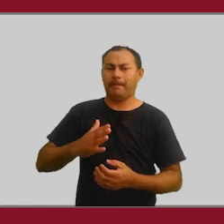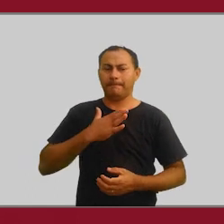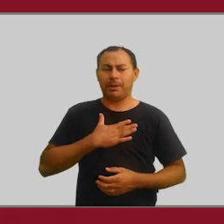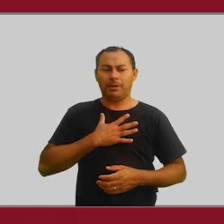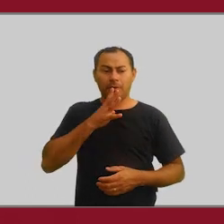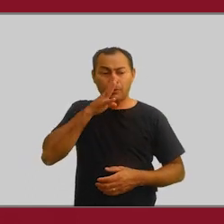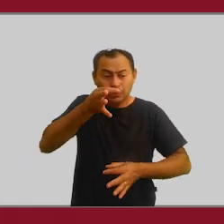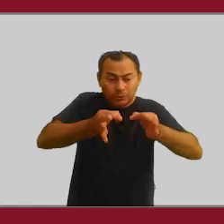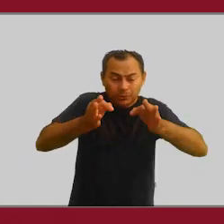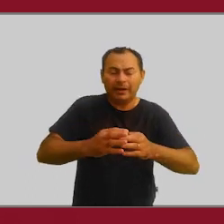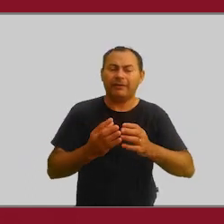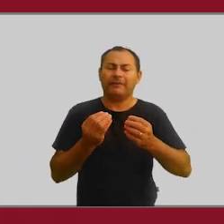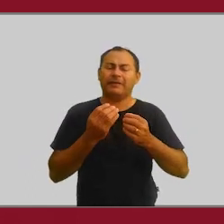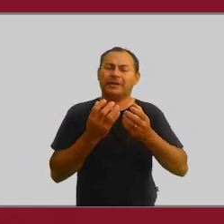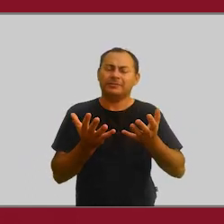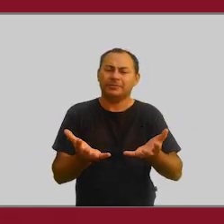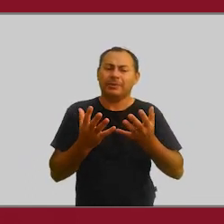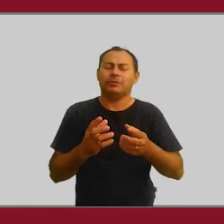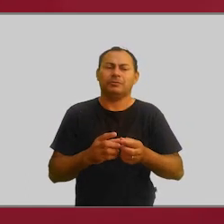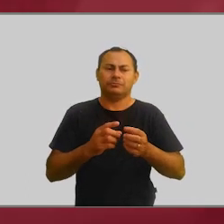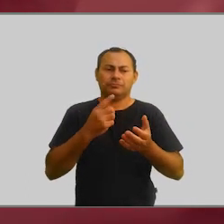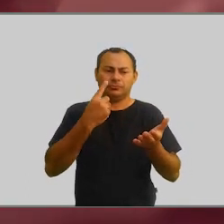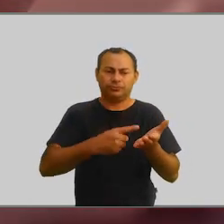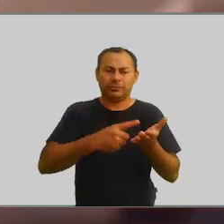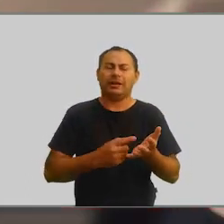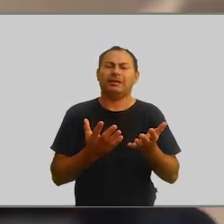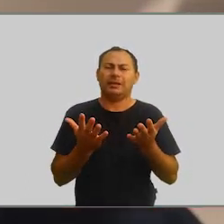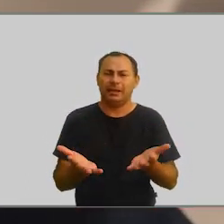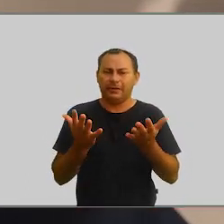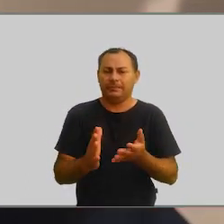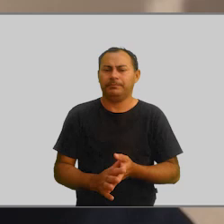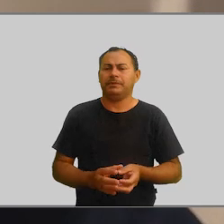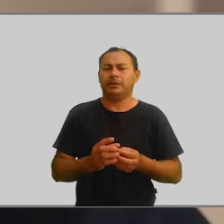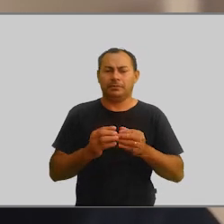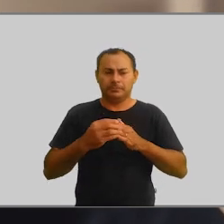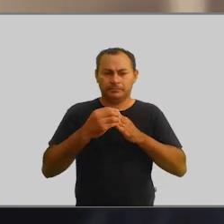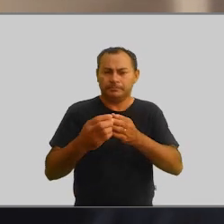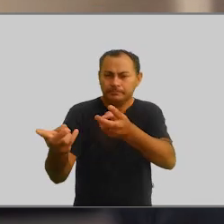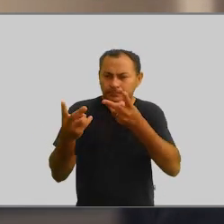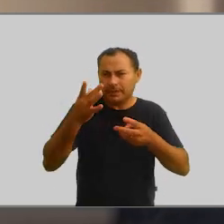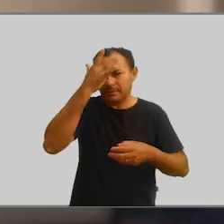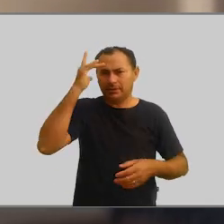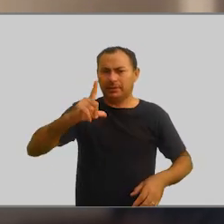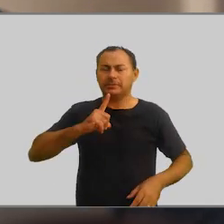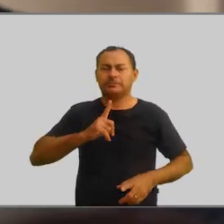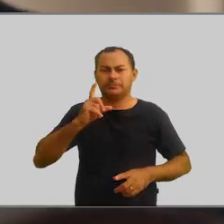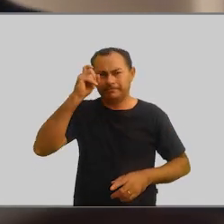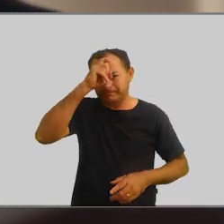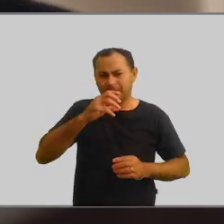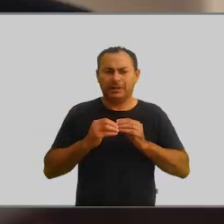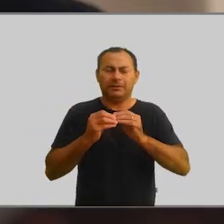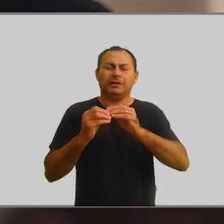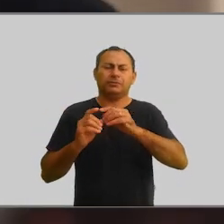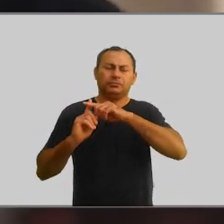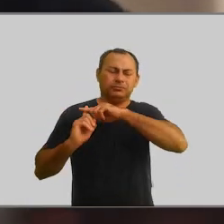Pois o meu jugo é suave e o meu fardo é leve. Este convite foi dirigido àqueles que estavam tendo dificuldades para carregar